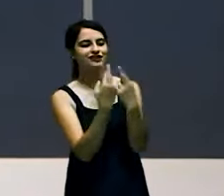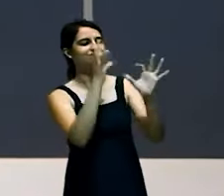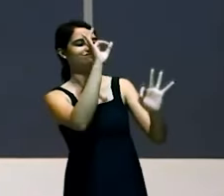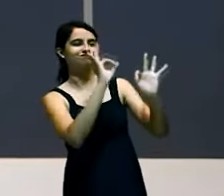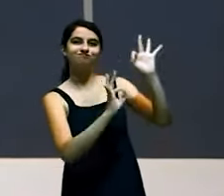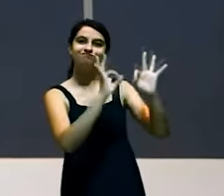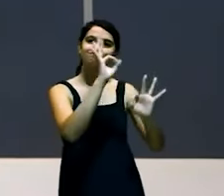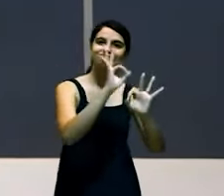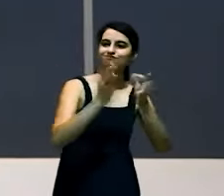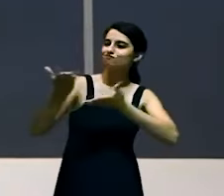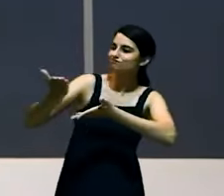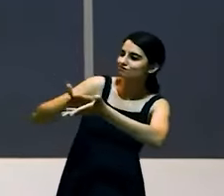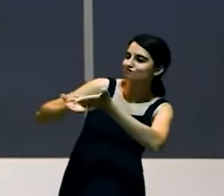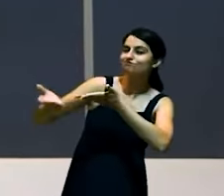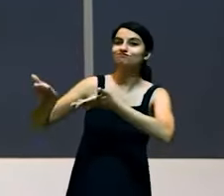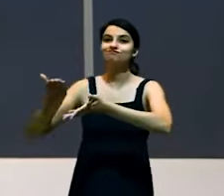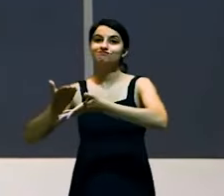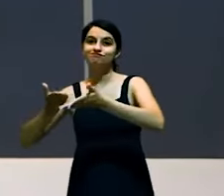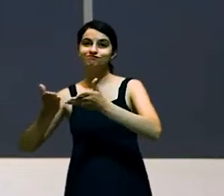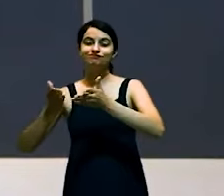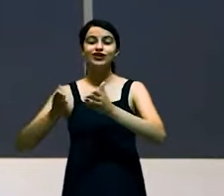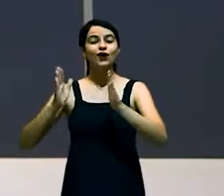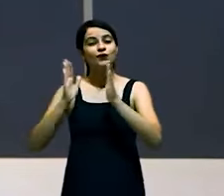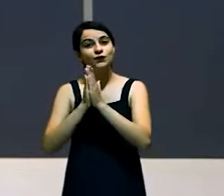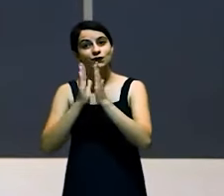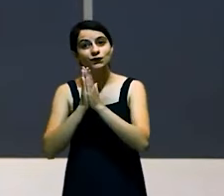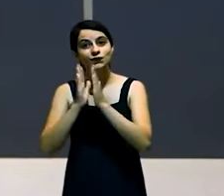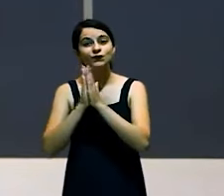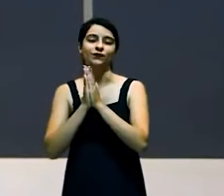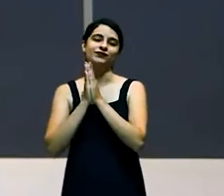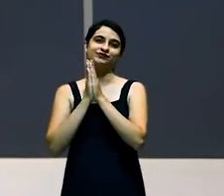sua negociação, comece falando com Jesus.